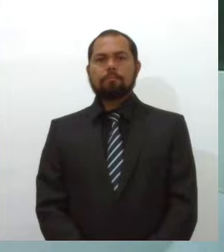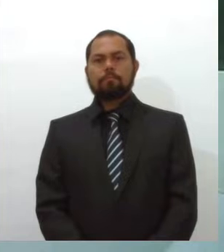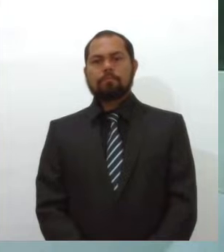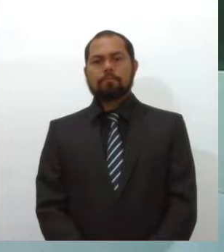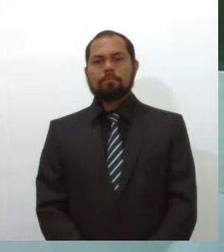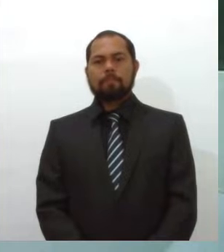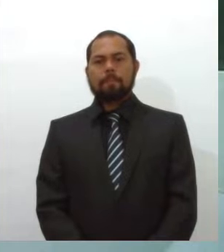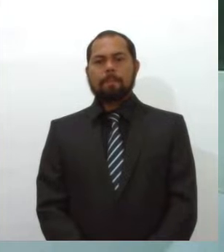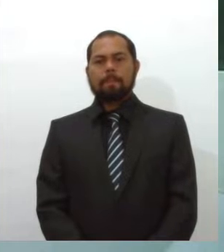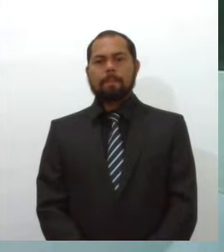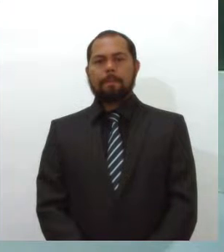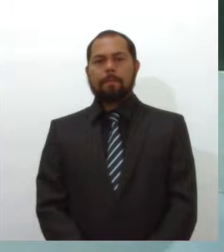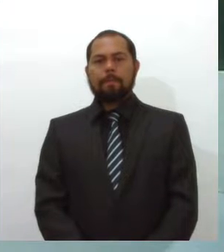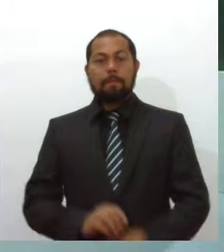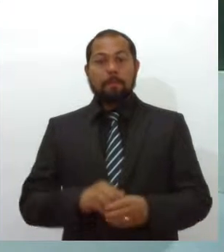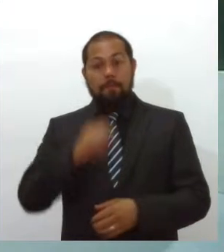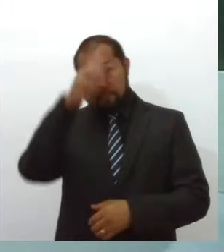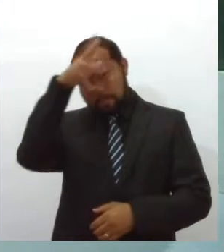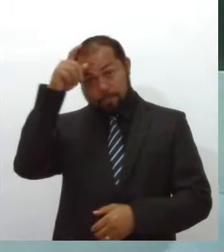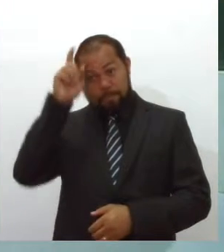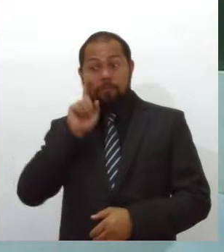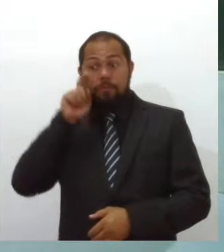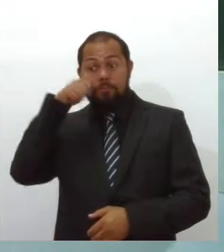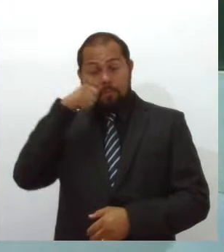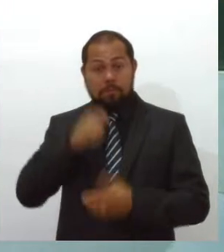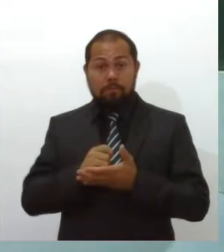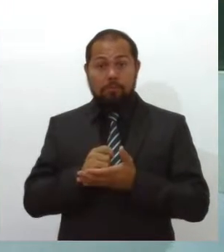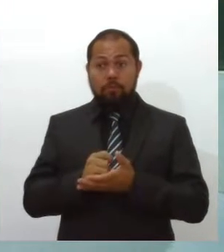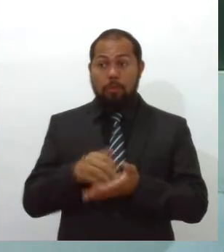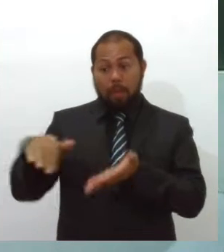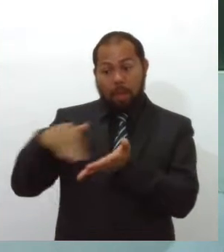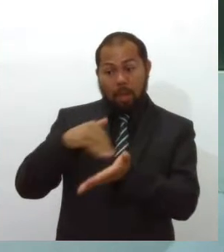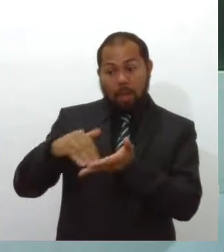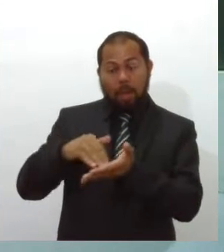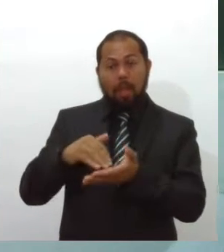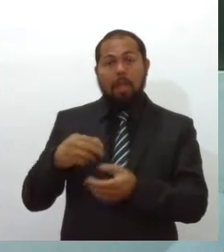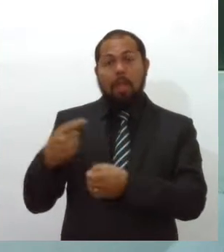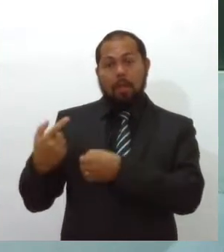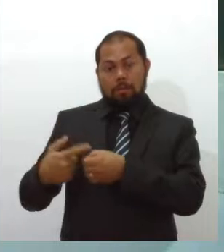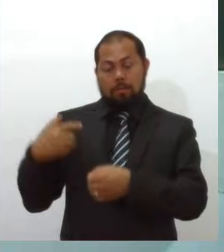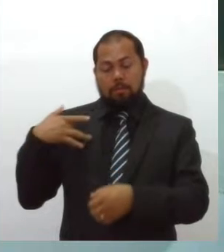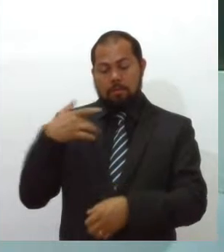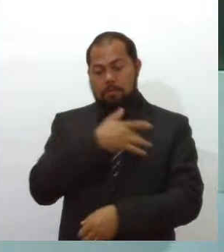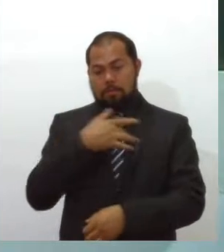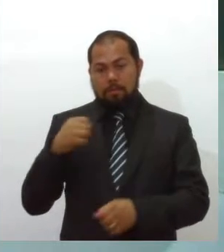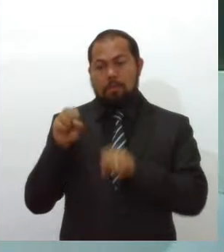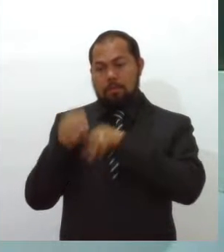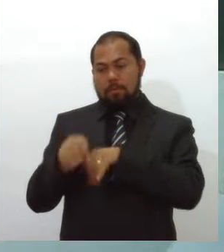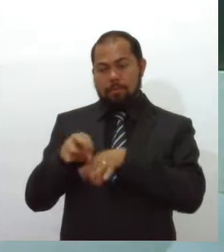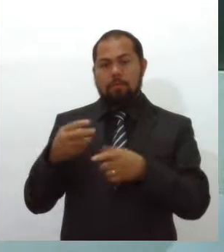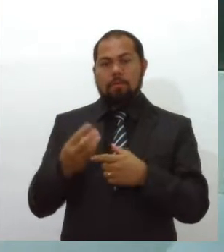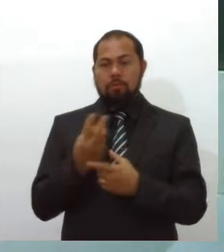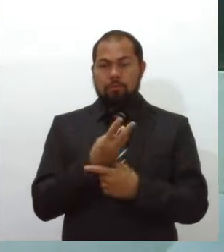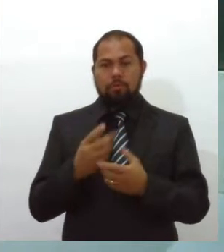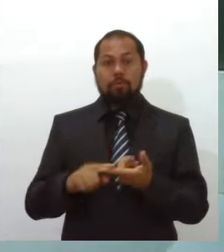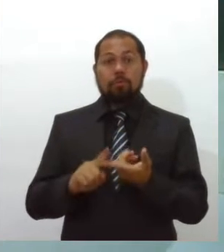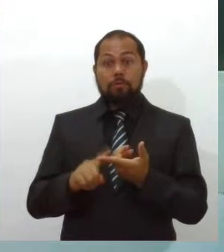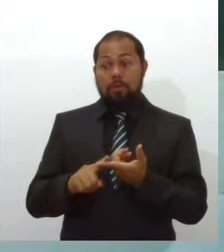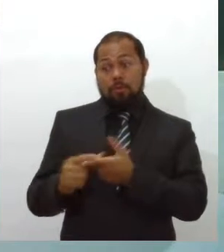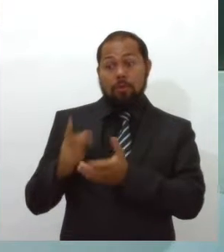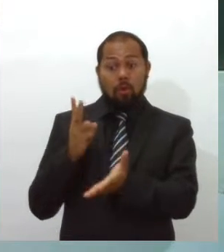A Prefeitura de Aracaju, por meio das Secretarias Municipais da Saúde e Educação, segue vacinando crianças na